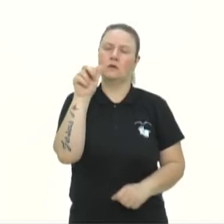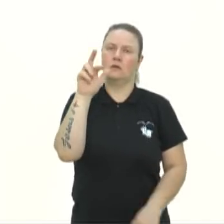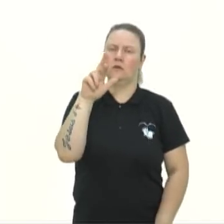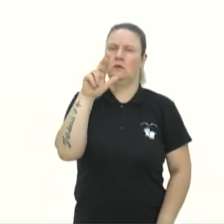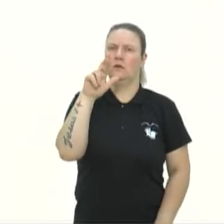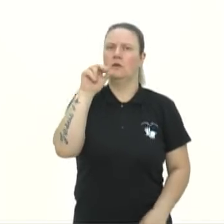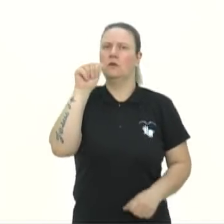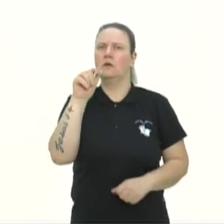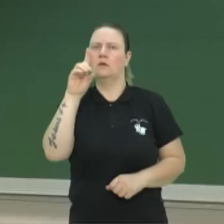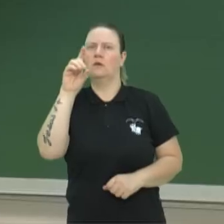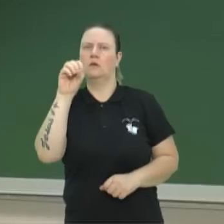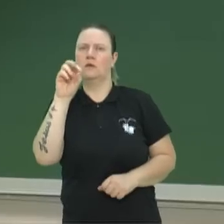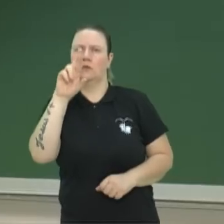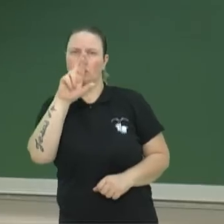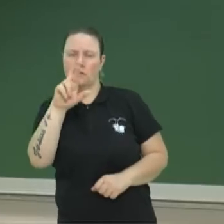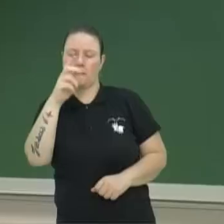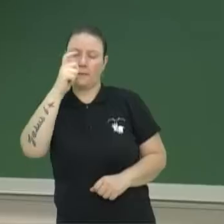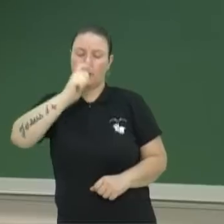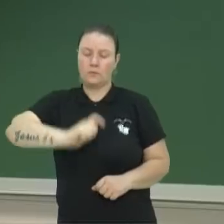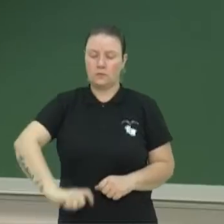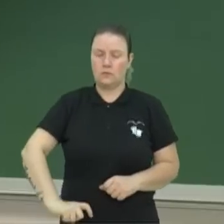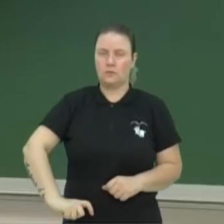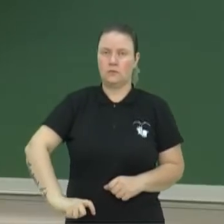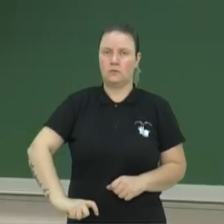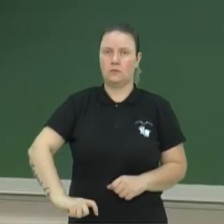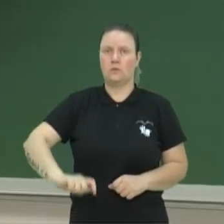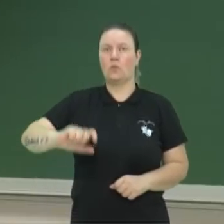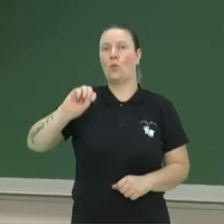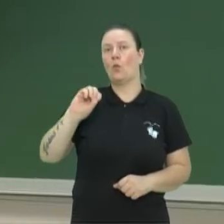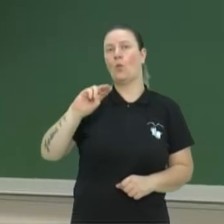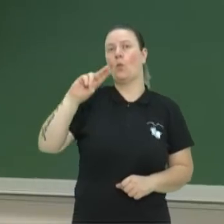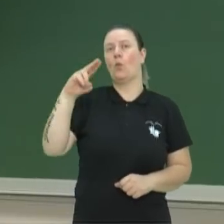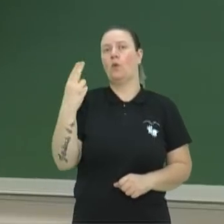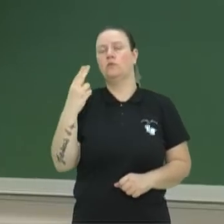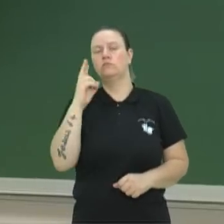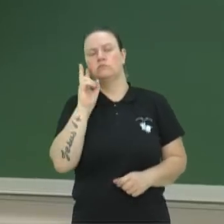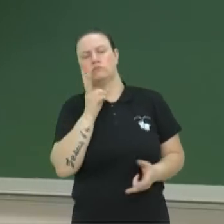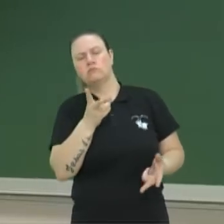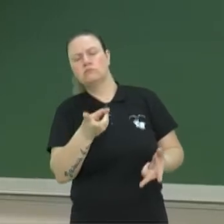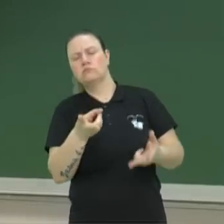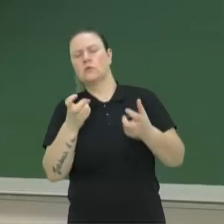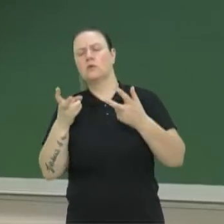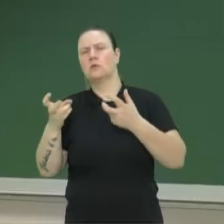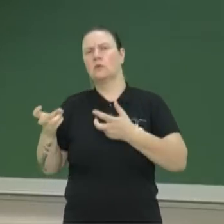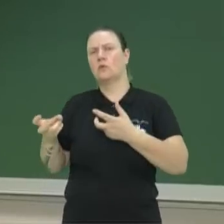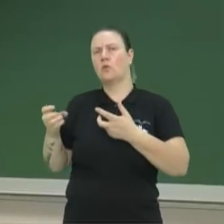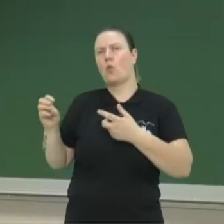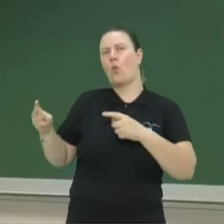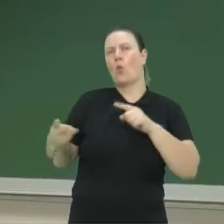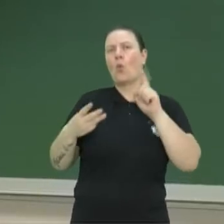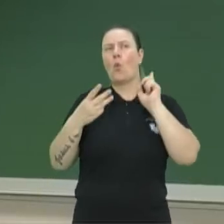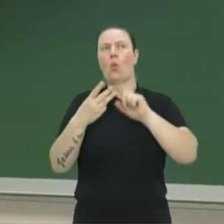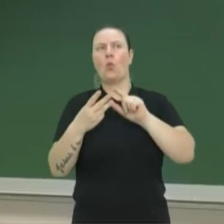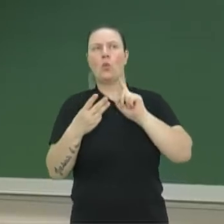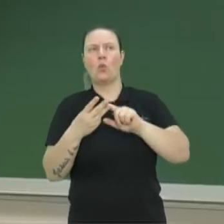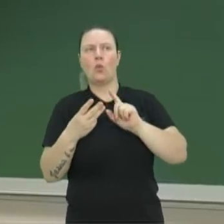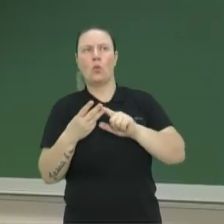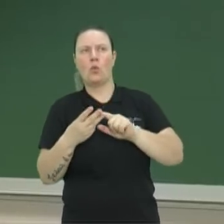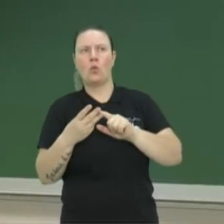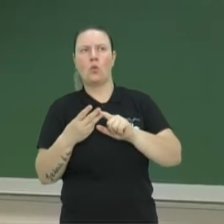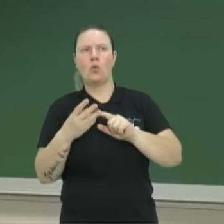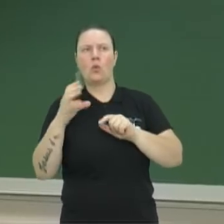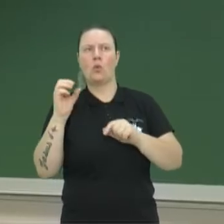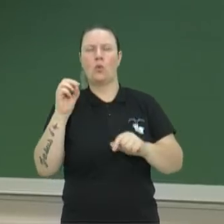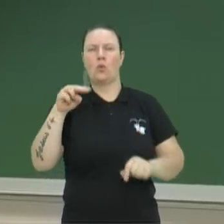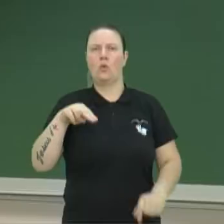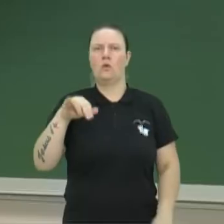narrador personagem? Ele é narrador observador ou ele é um narrador